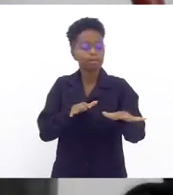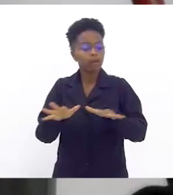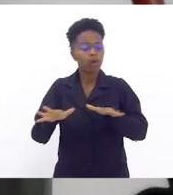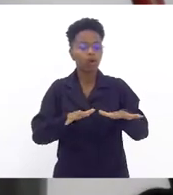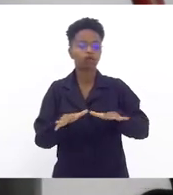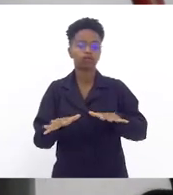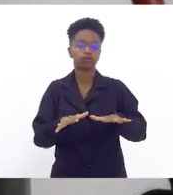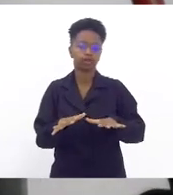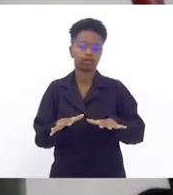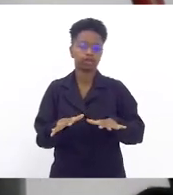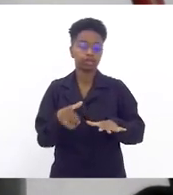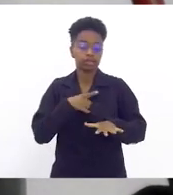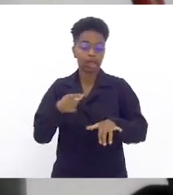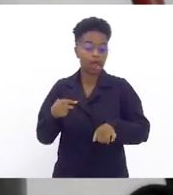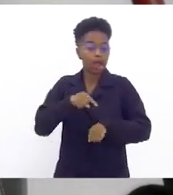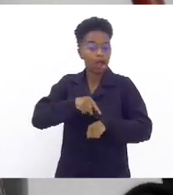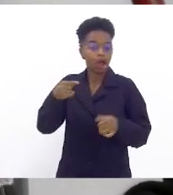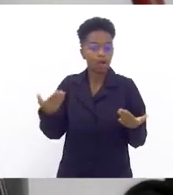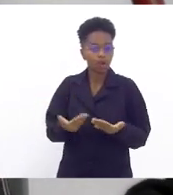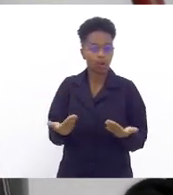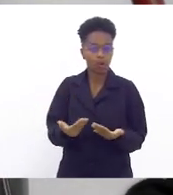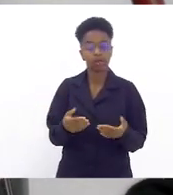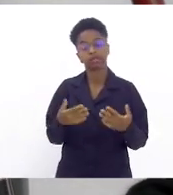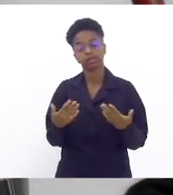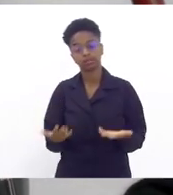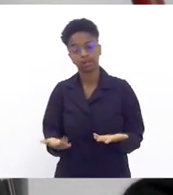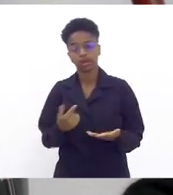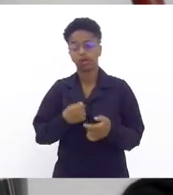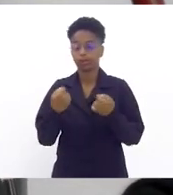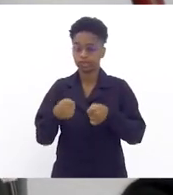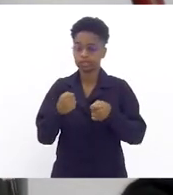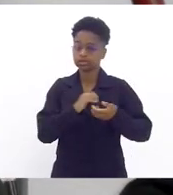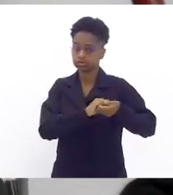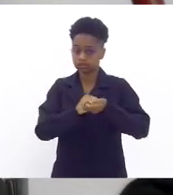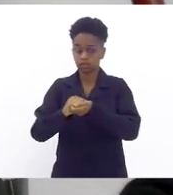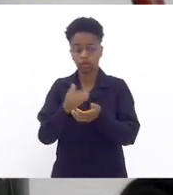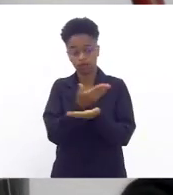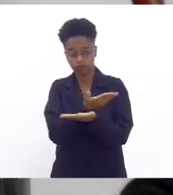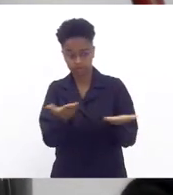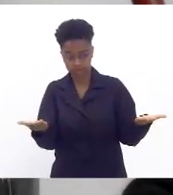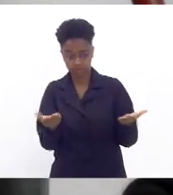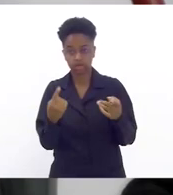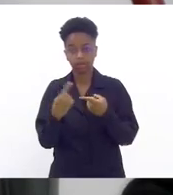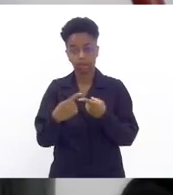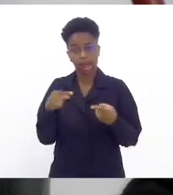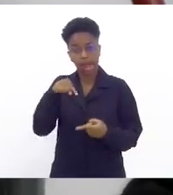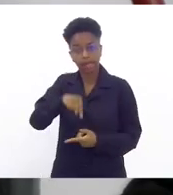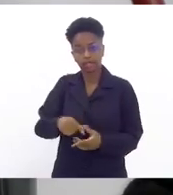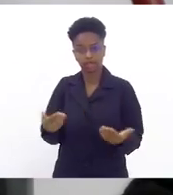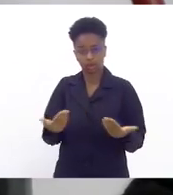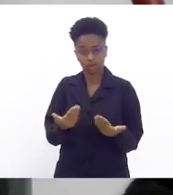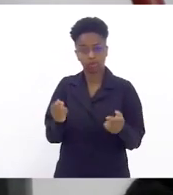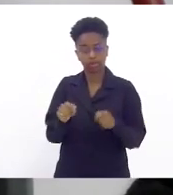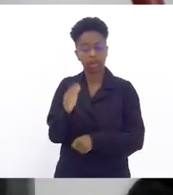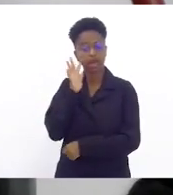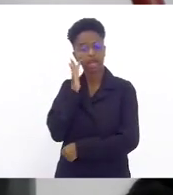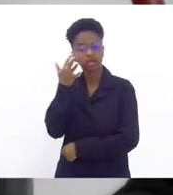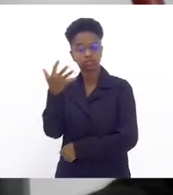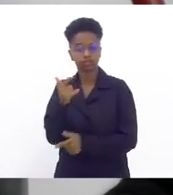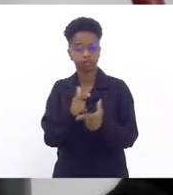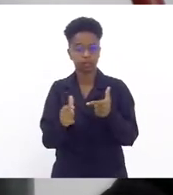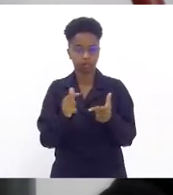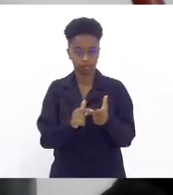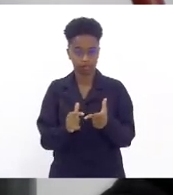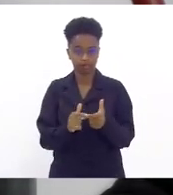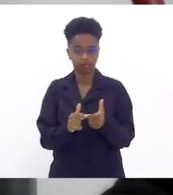é que existe nesse momento então por isso eu preciso saudar essa disposição de vocês estar aqui para a gente resolver esse